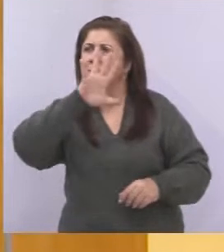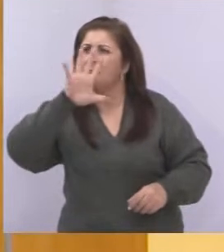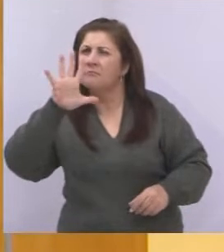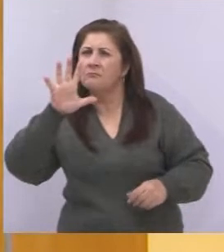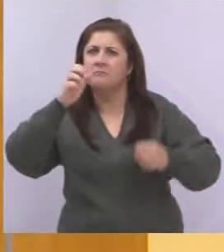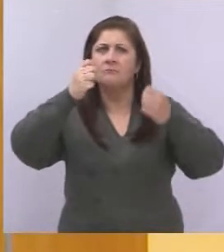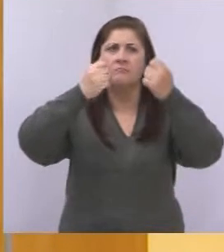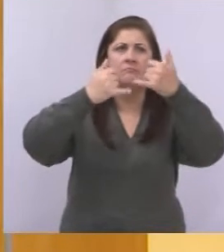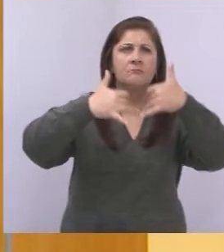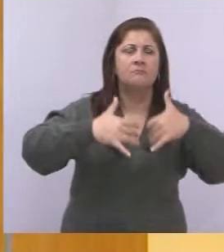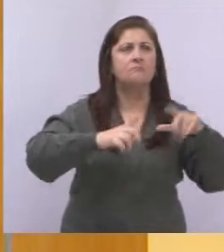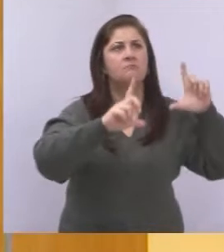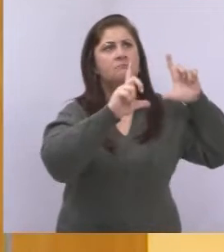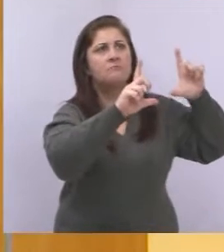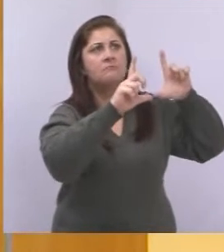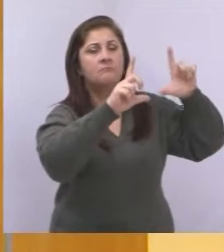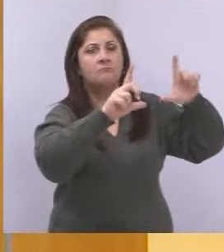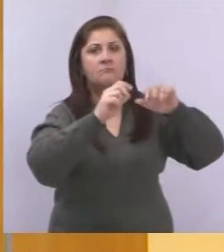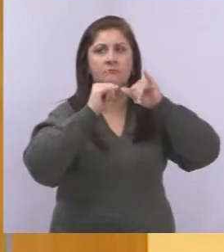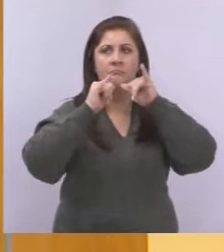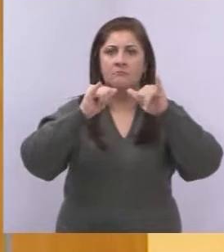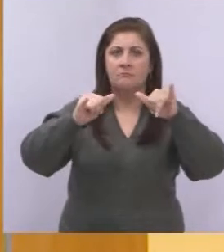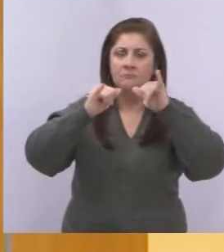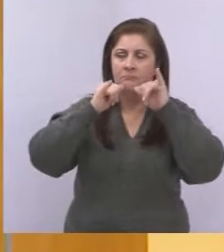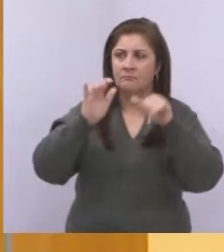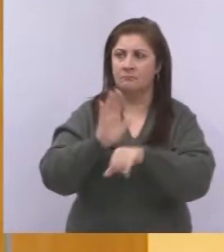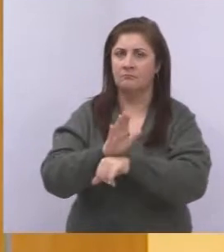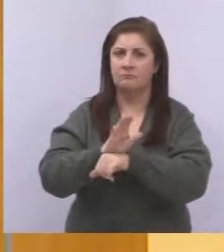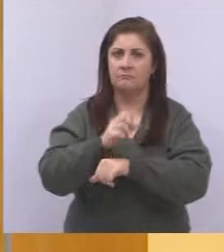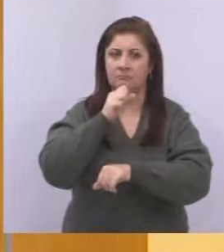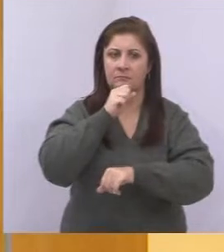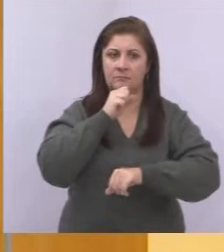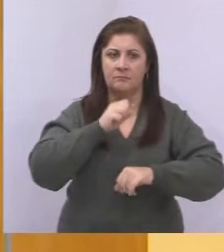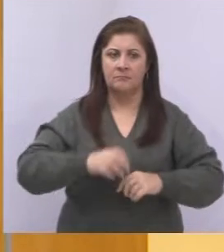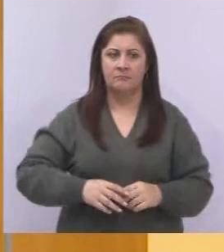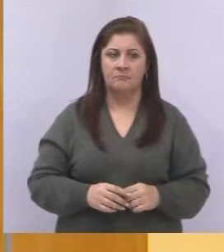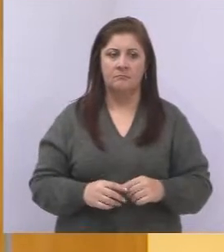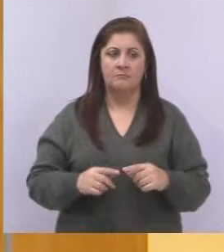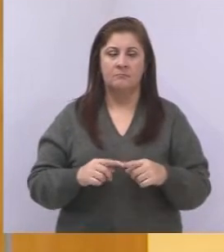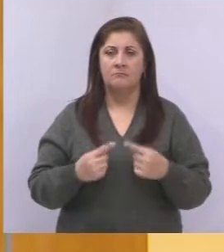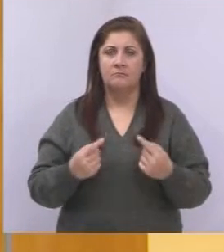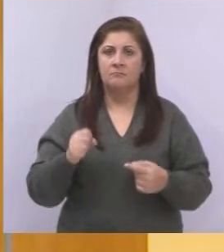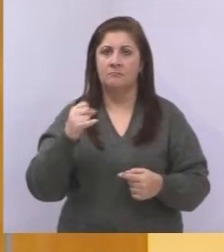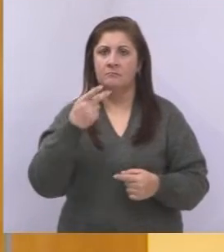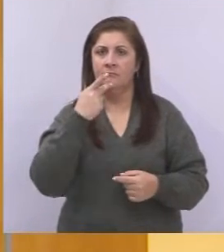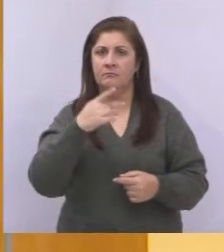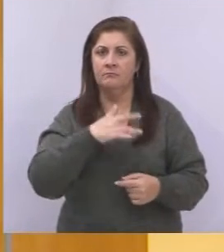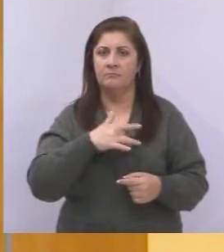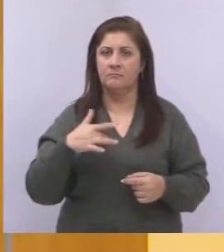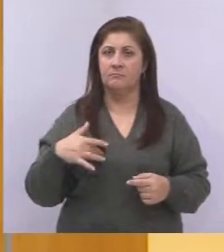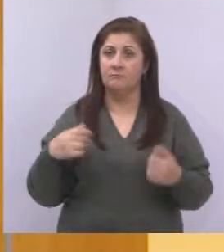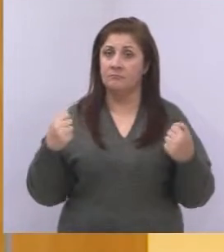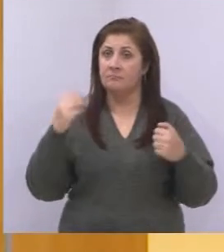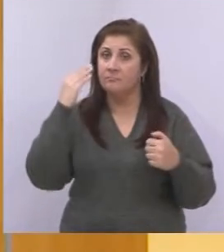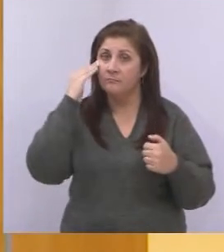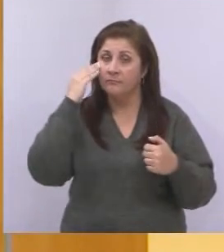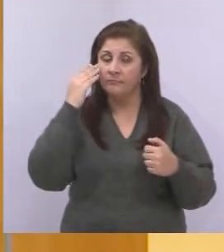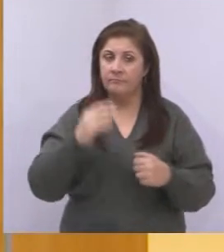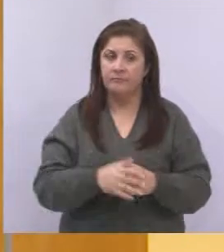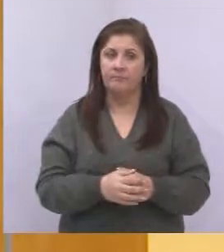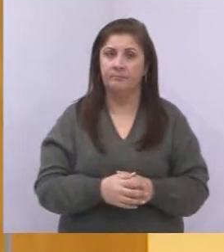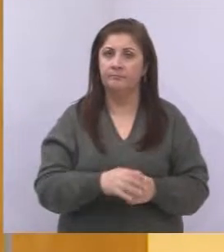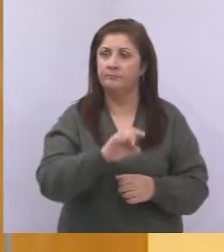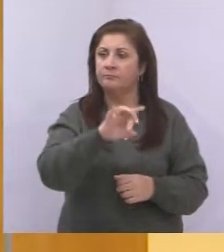Transparência, divulgação de cartaz, divulgação disso para favorecer o idoso. Mas quando fala de saúde, a gente tem que entender que